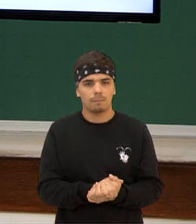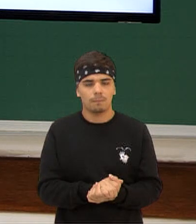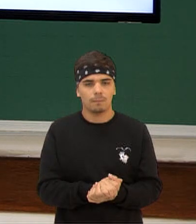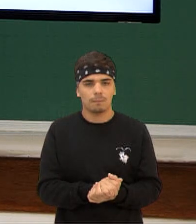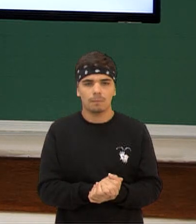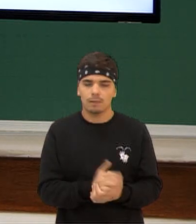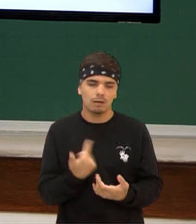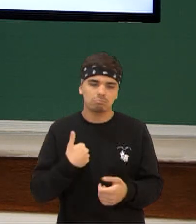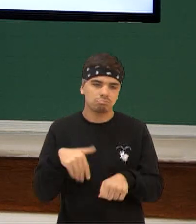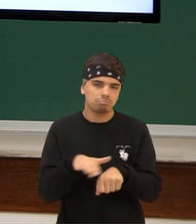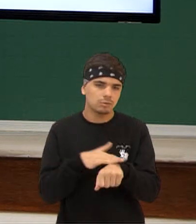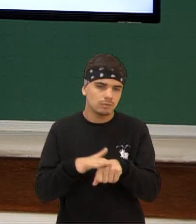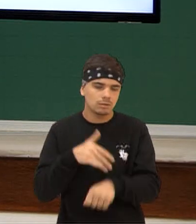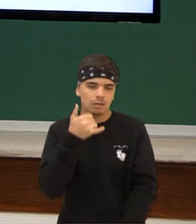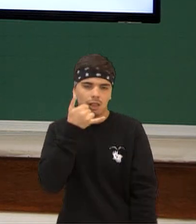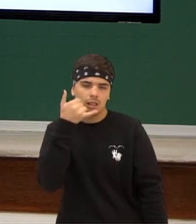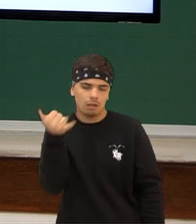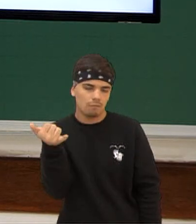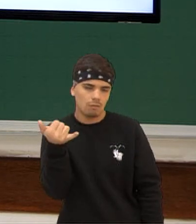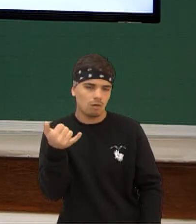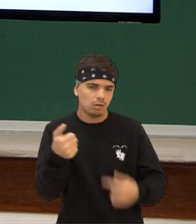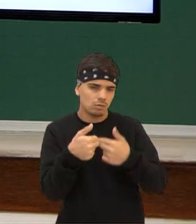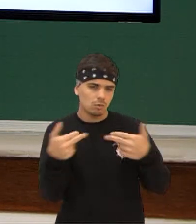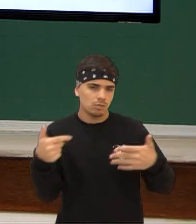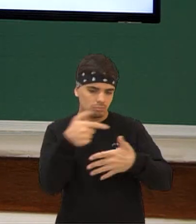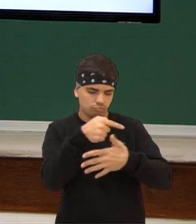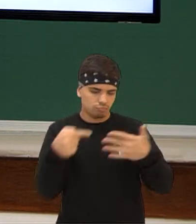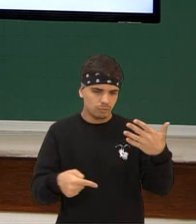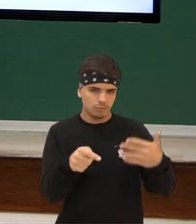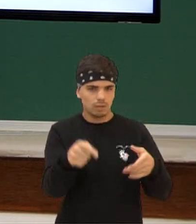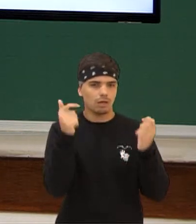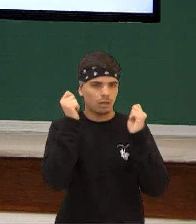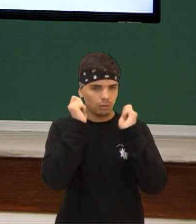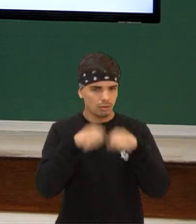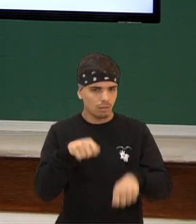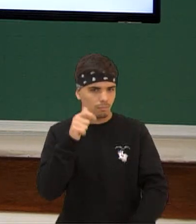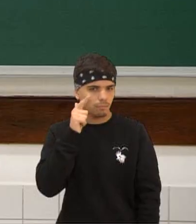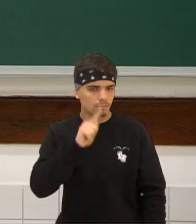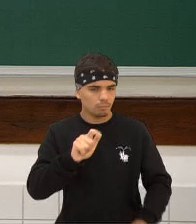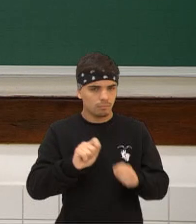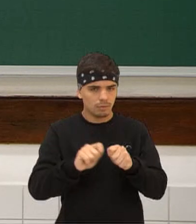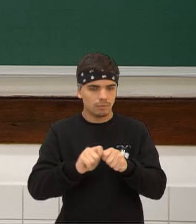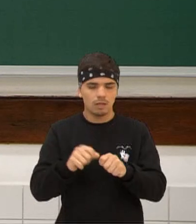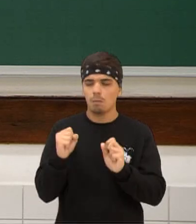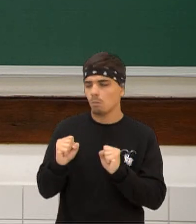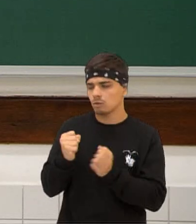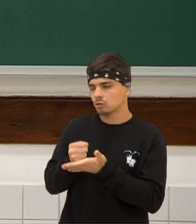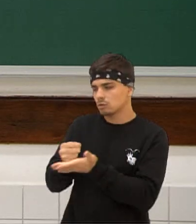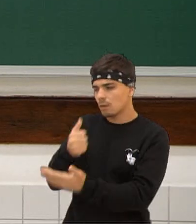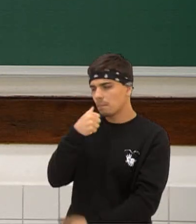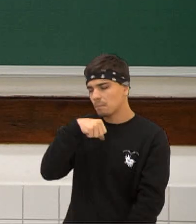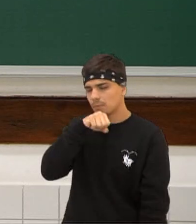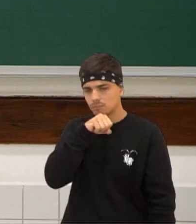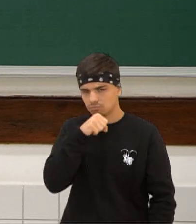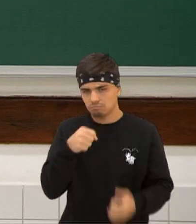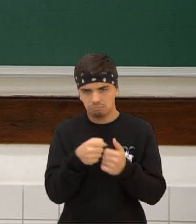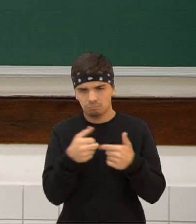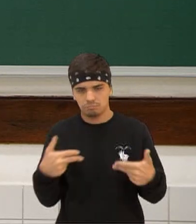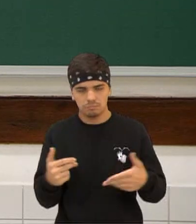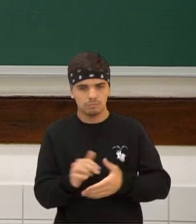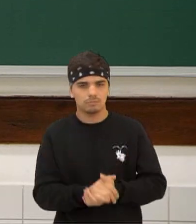talk and my phone as coisas que você consegue fazer Ok eu posso ajudar minha mãe né